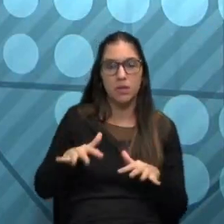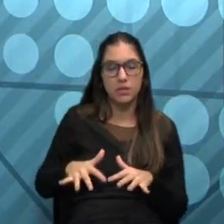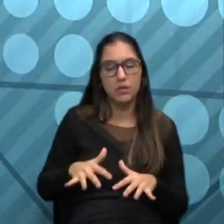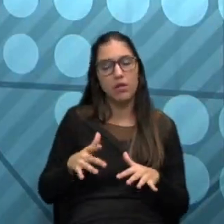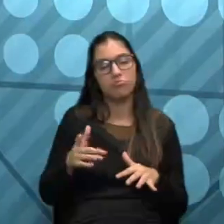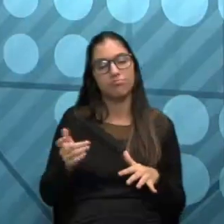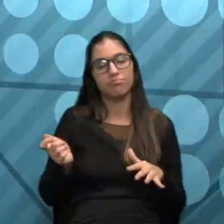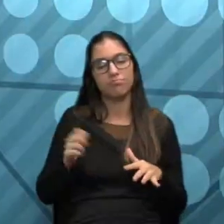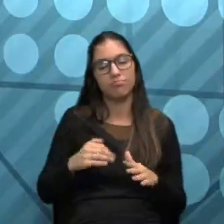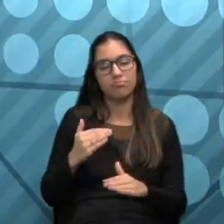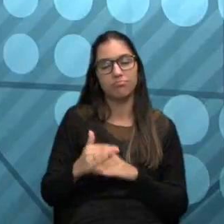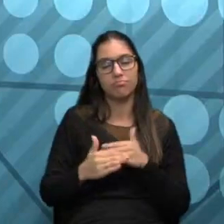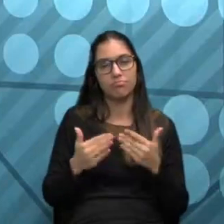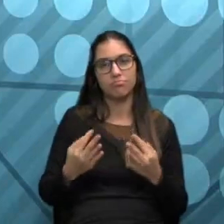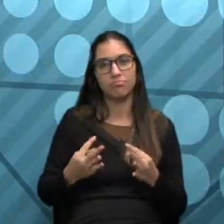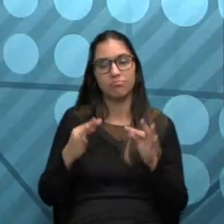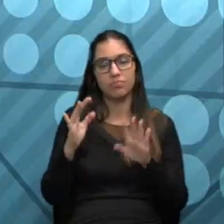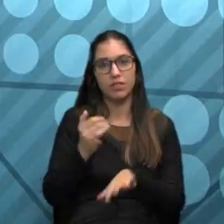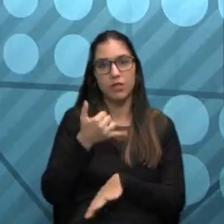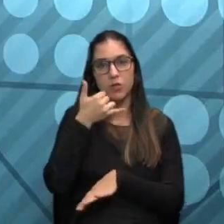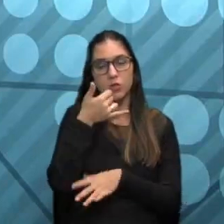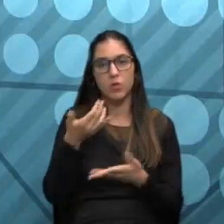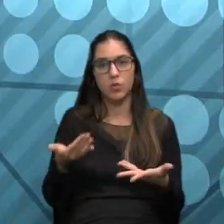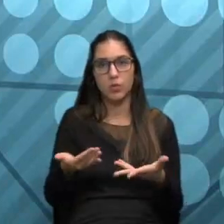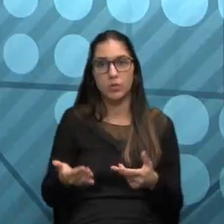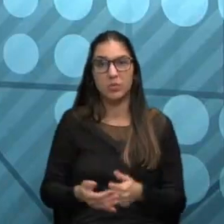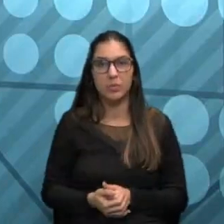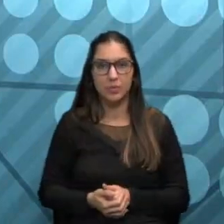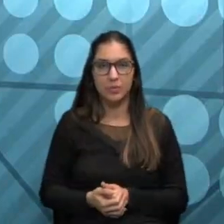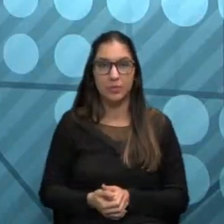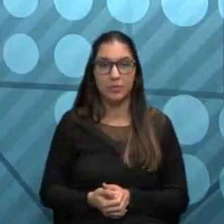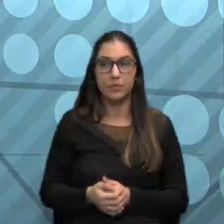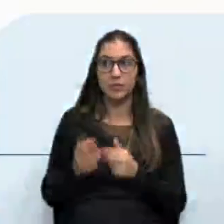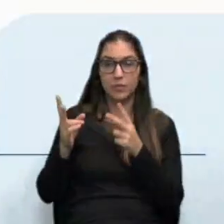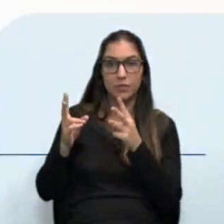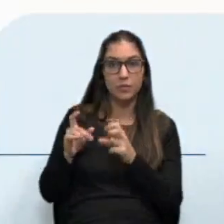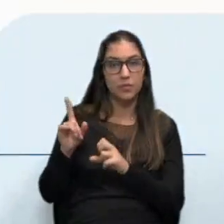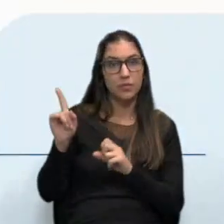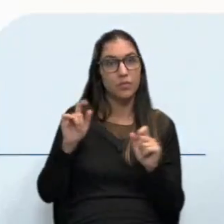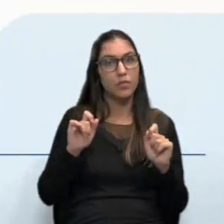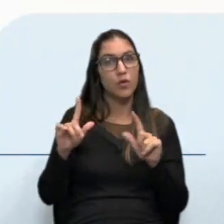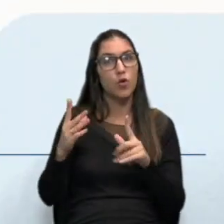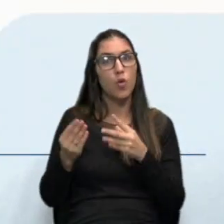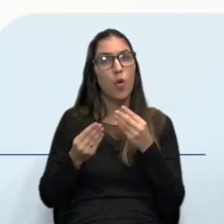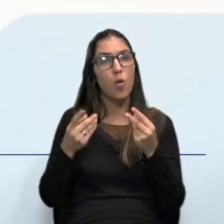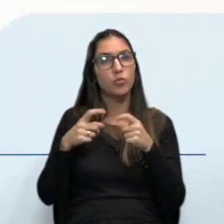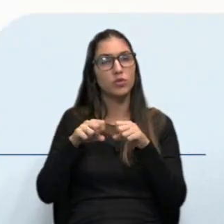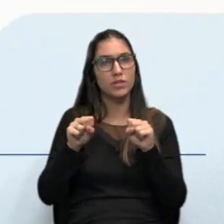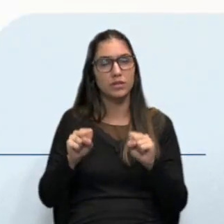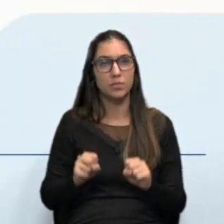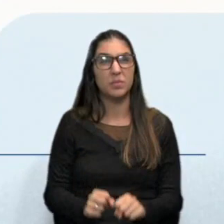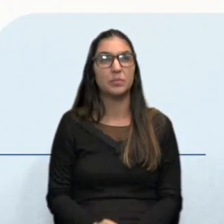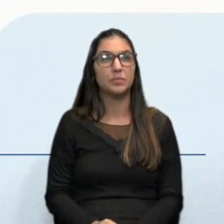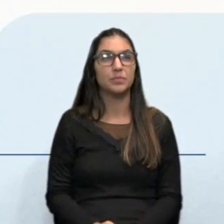foi o que trouxe o avanço tão grande ao celular que a gente usa hoje em dia. Observando no slide, então, como que é esse sistema?